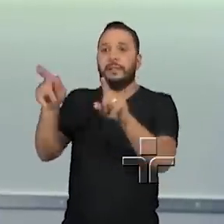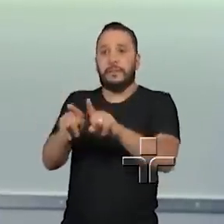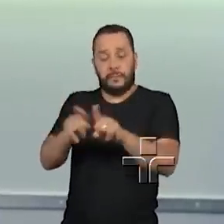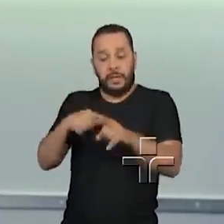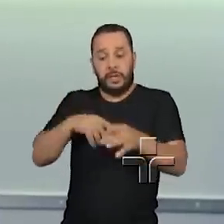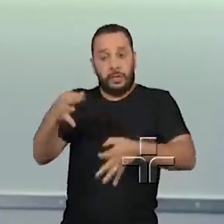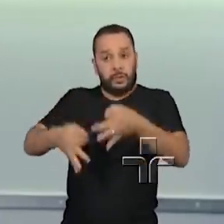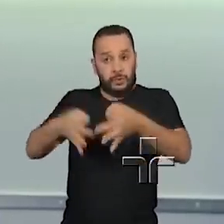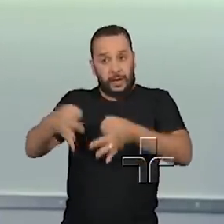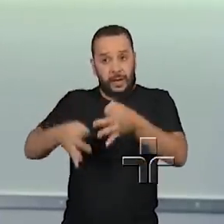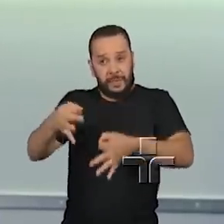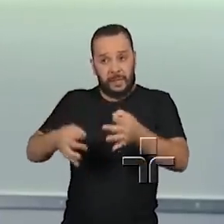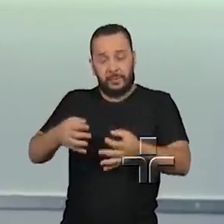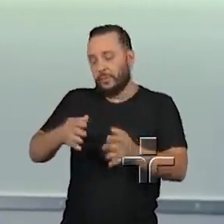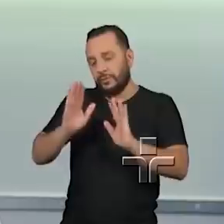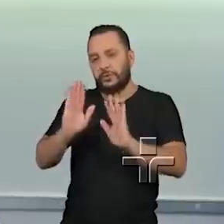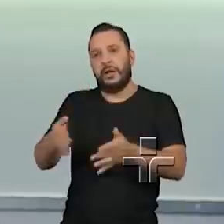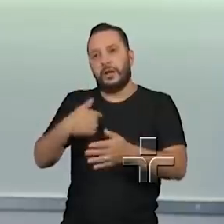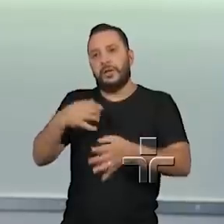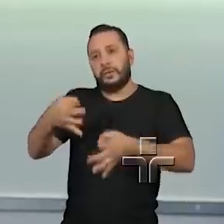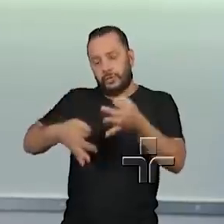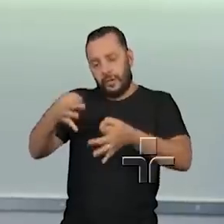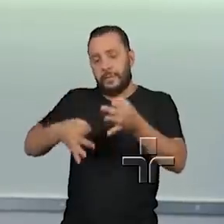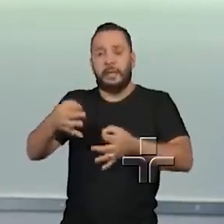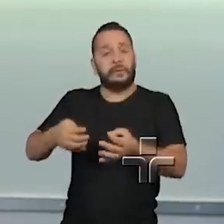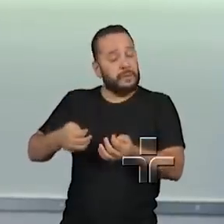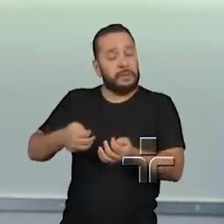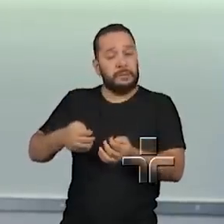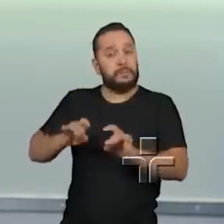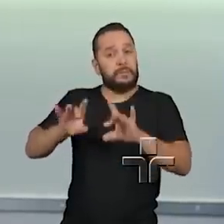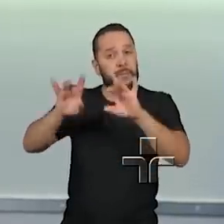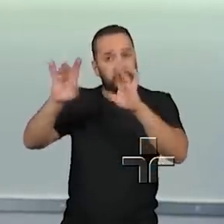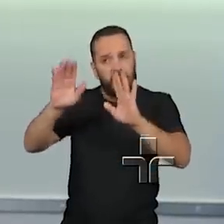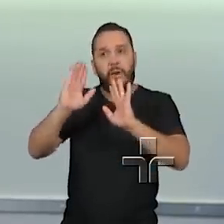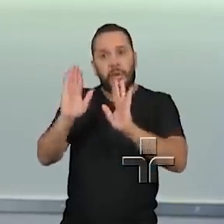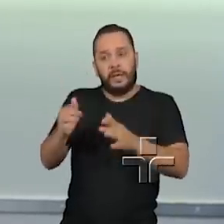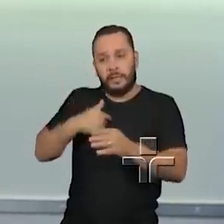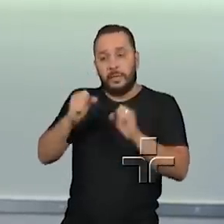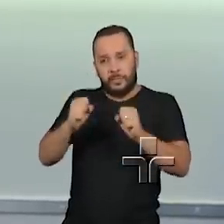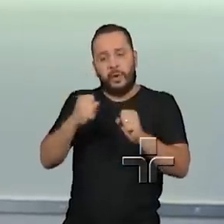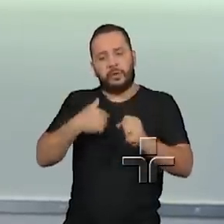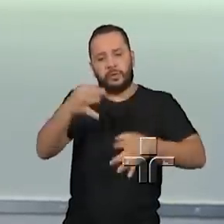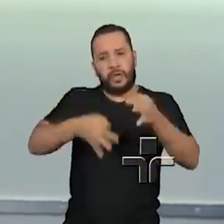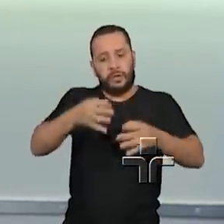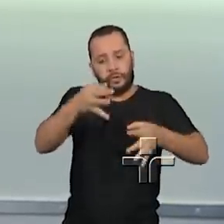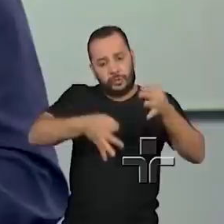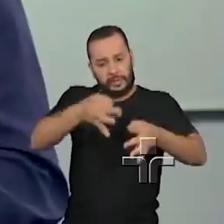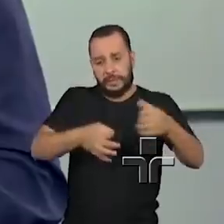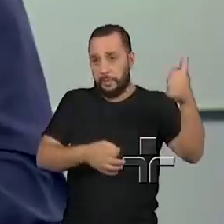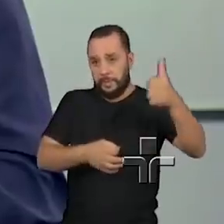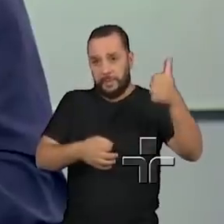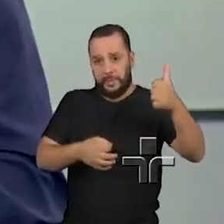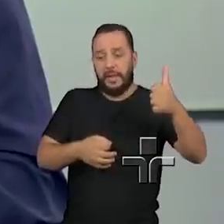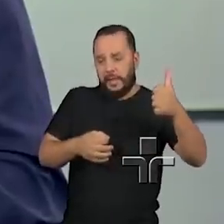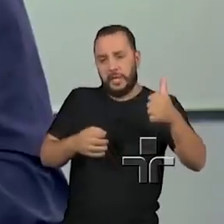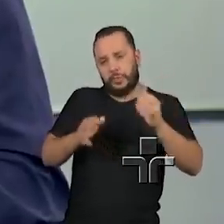certa articulação para aprovar uma emenda que seria um meio foro, que é em que os parlamentares podem ser julgados por juízes de primeira instância, mas não podem sofrer medidas